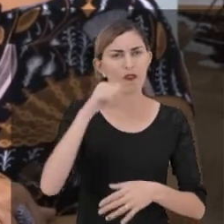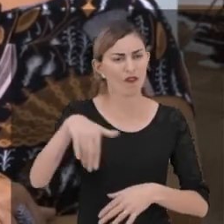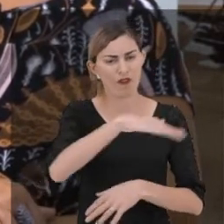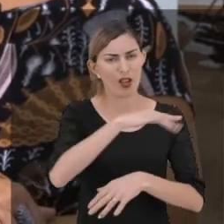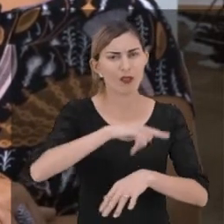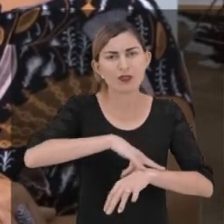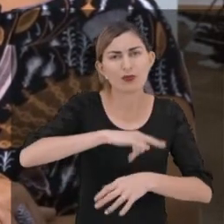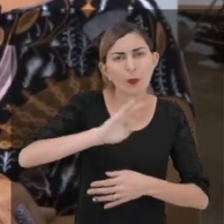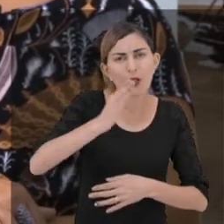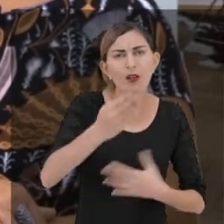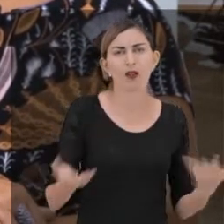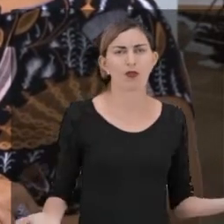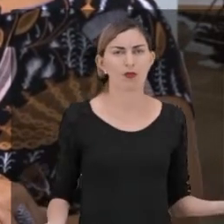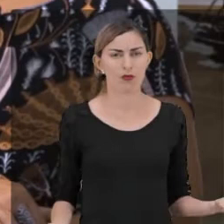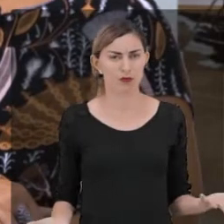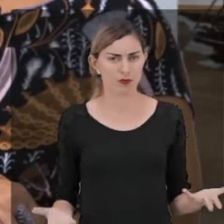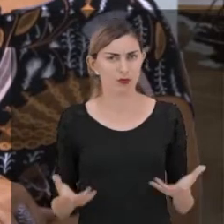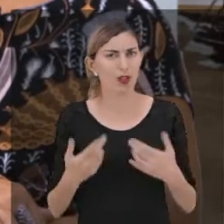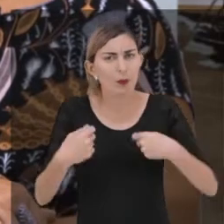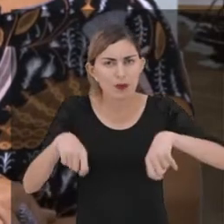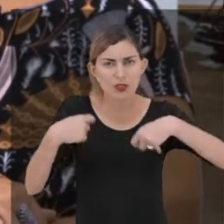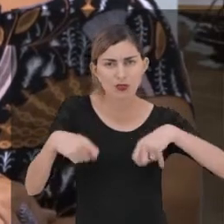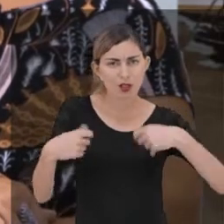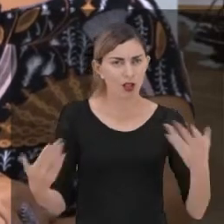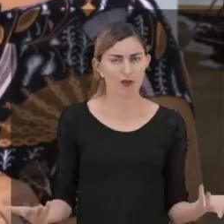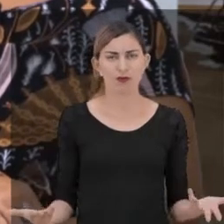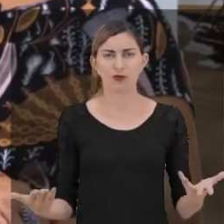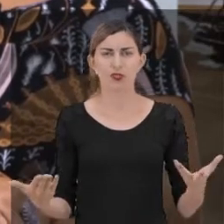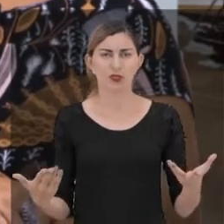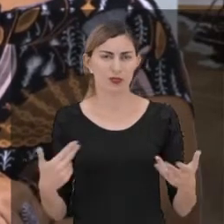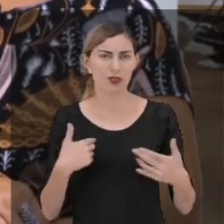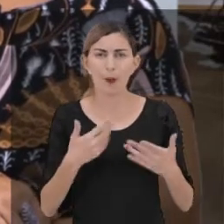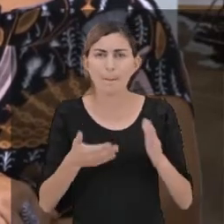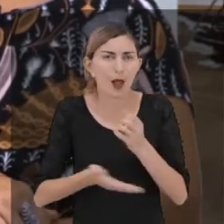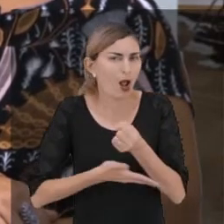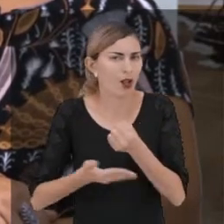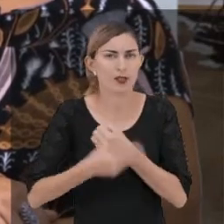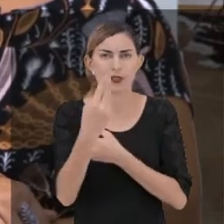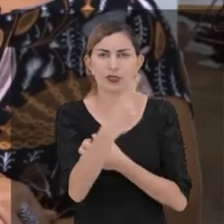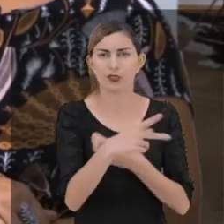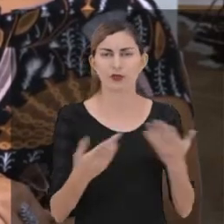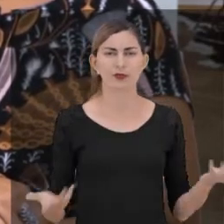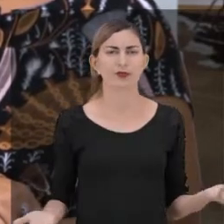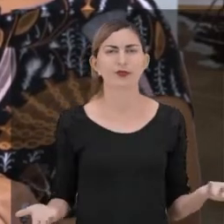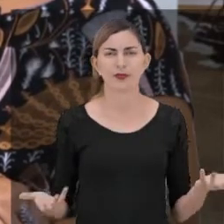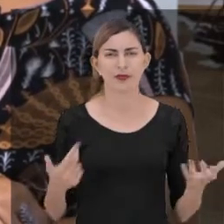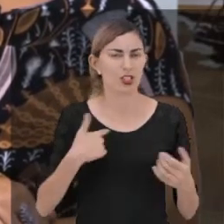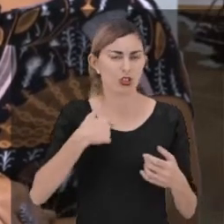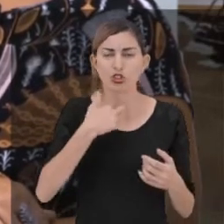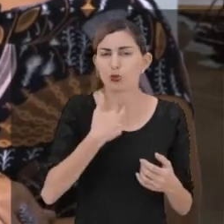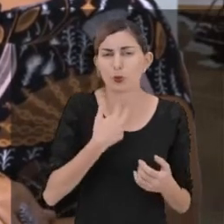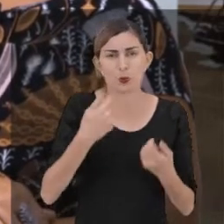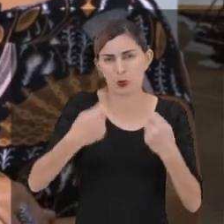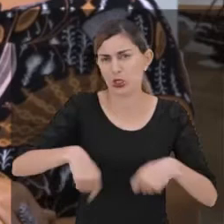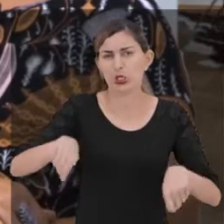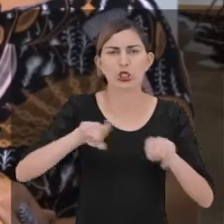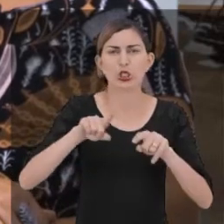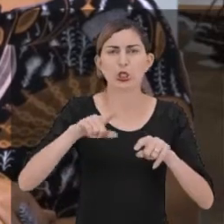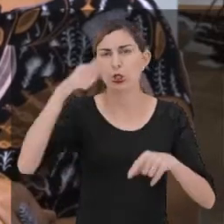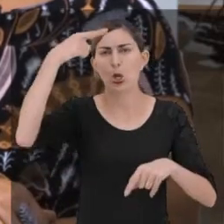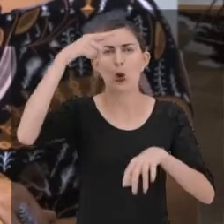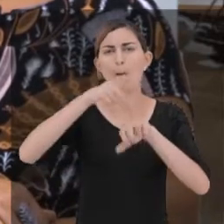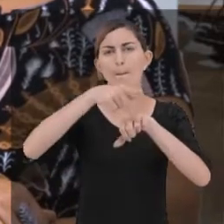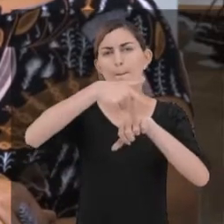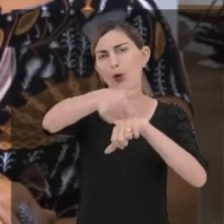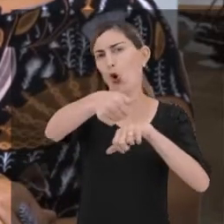moça sair para fazer sua necessidade fisiológica. Isso é o básico. A gente não precisa fazer